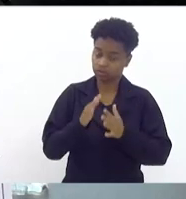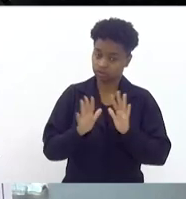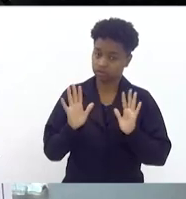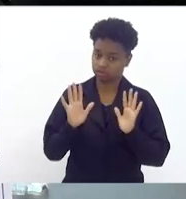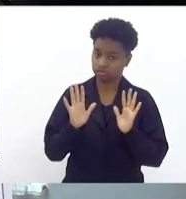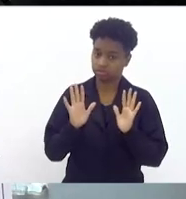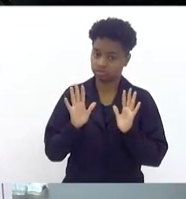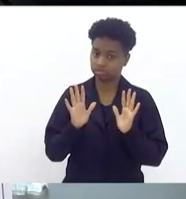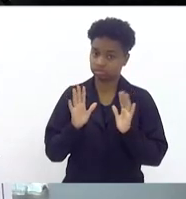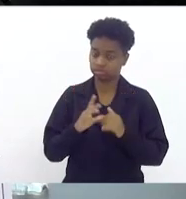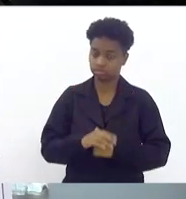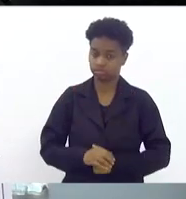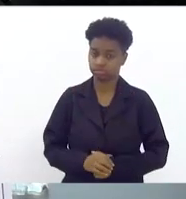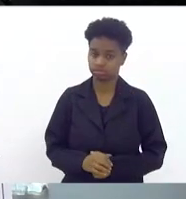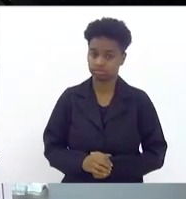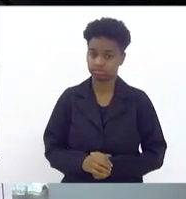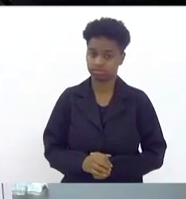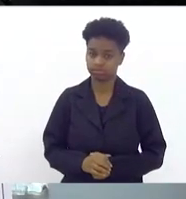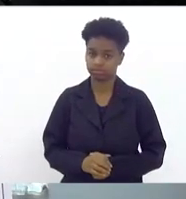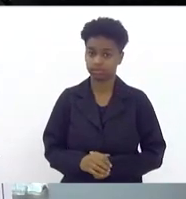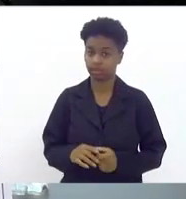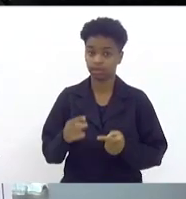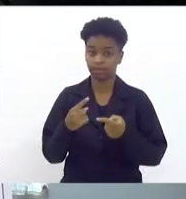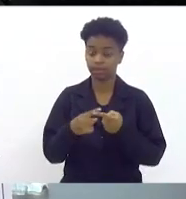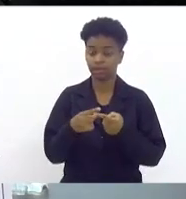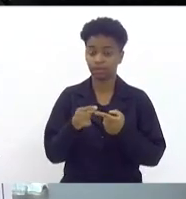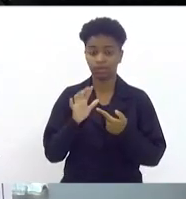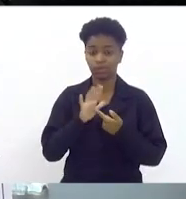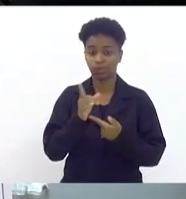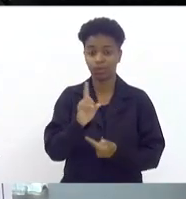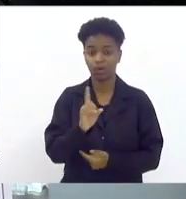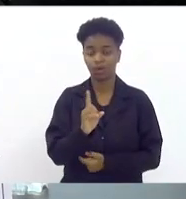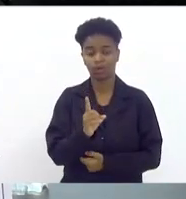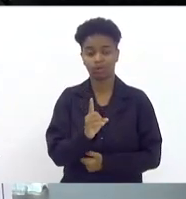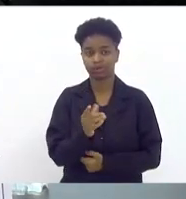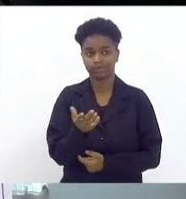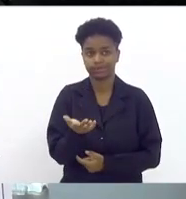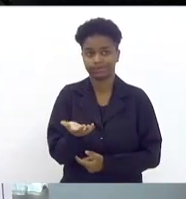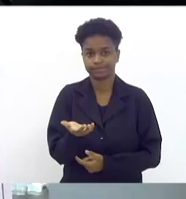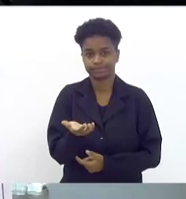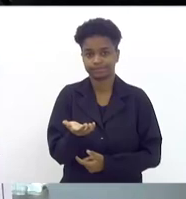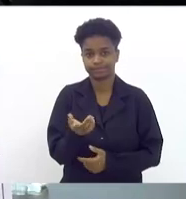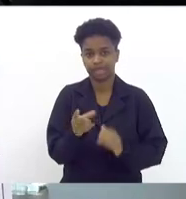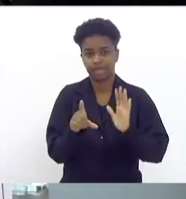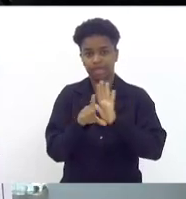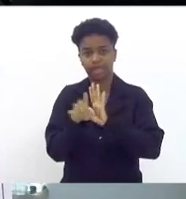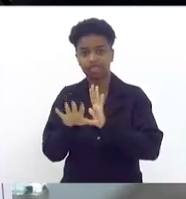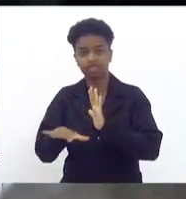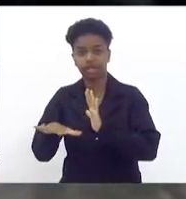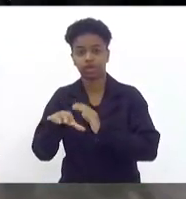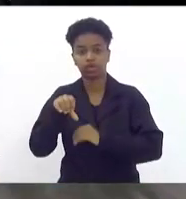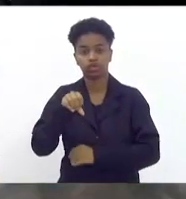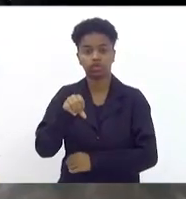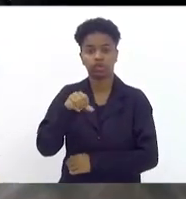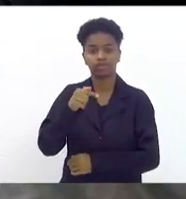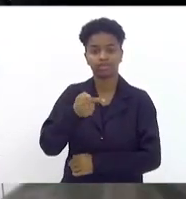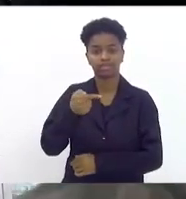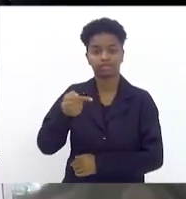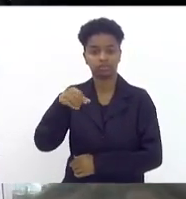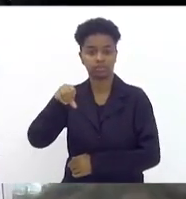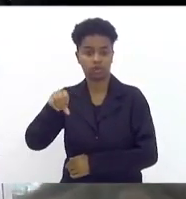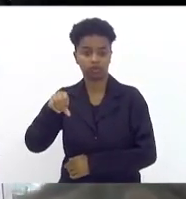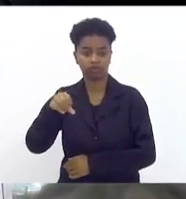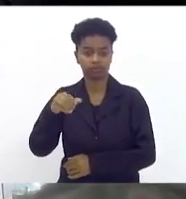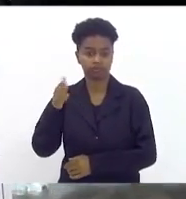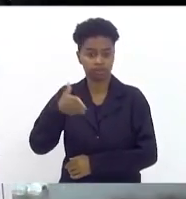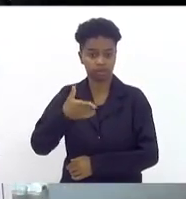prejudicabilidade. Porque ele não faz nenhuma menção à lei geral 9779 de